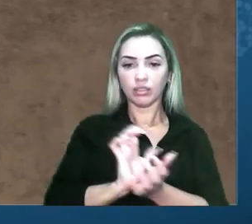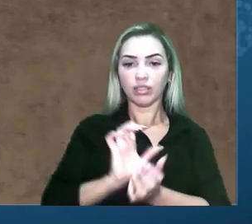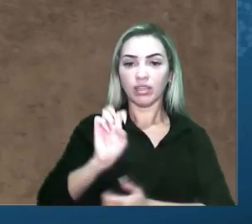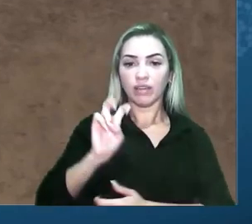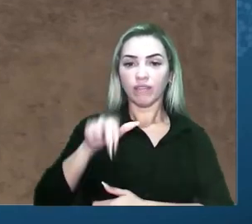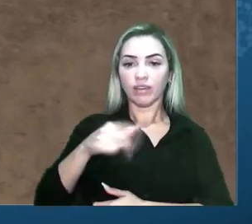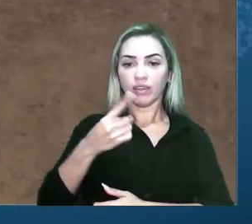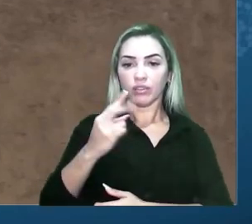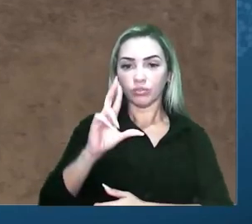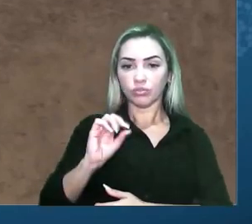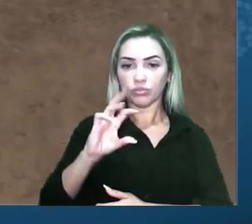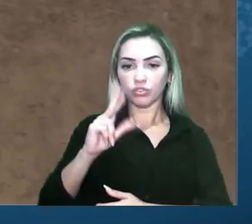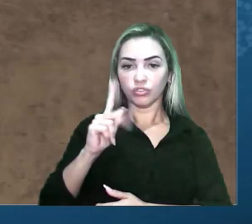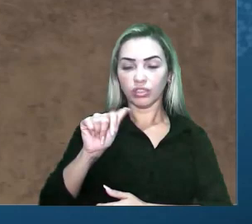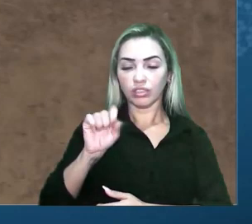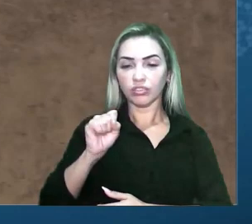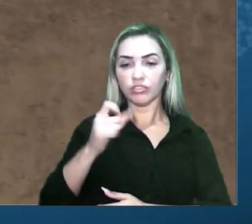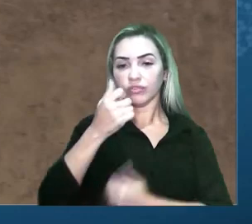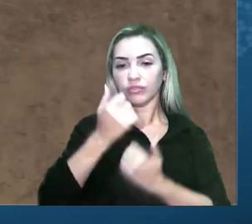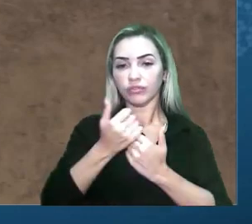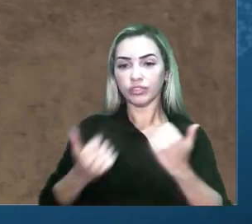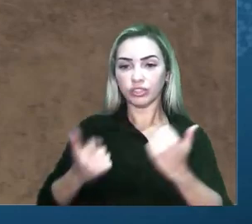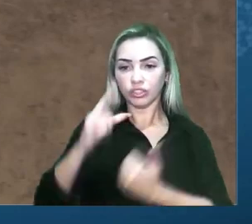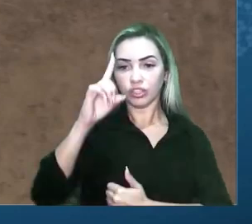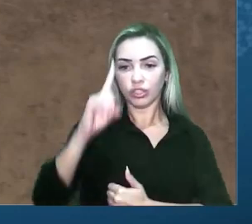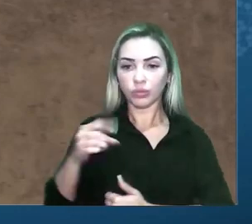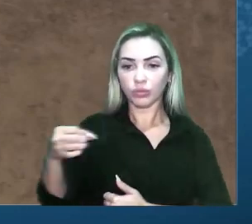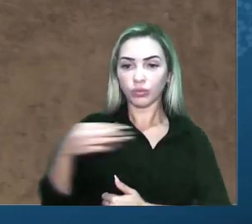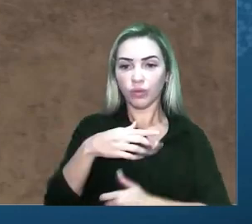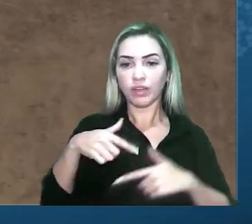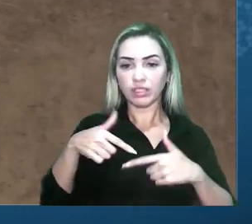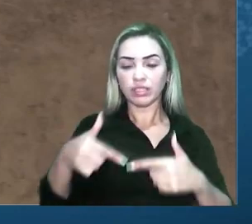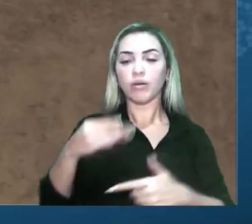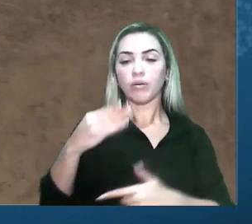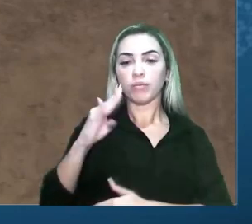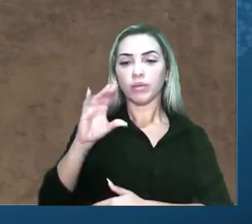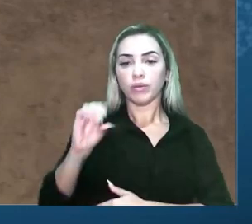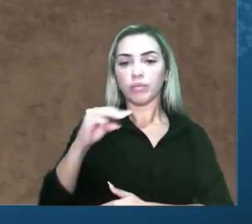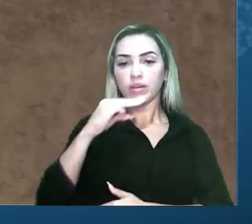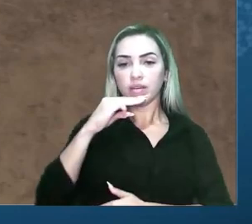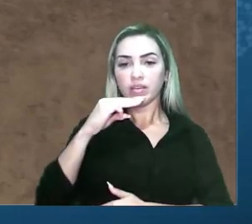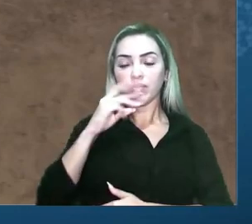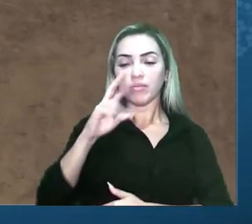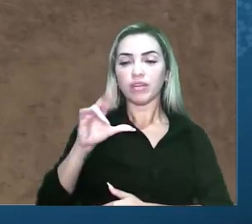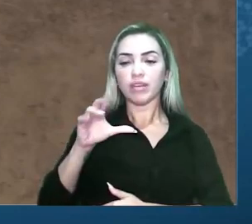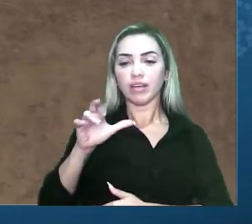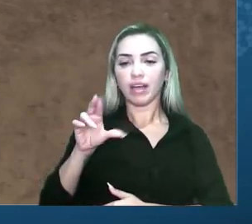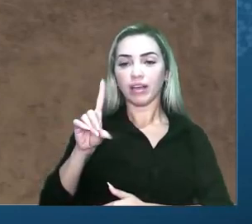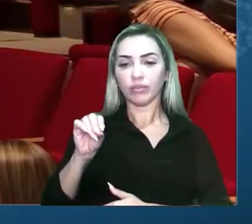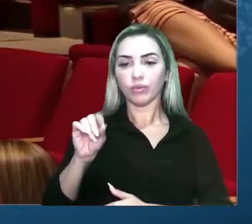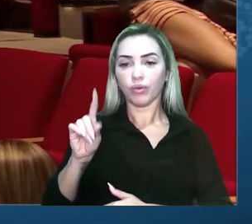Chagas, o vice-diretor de inovação de Biomanguinhos, Ricardo de Godói.